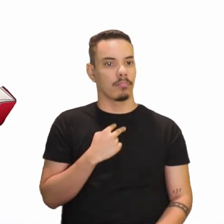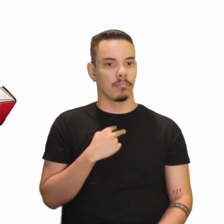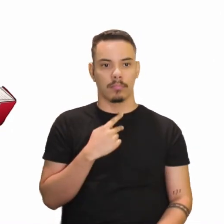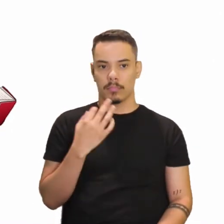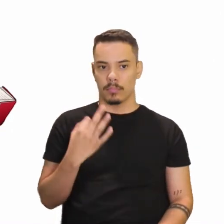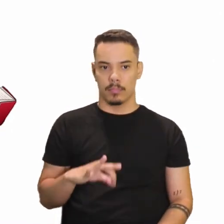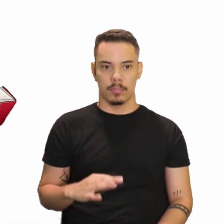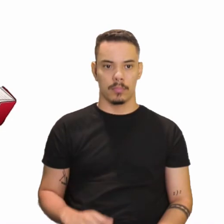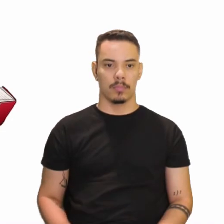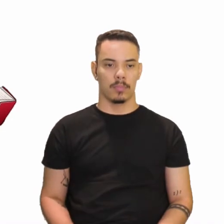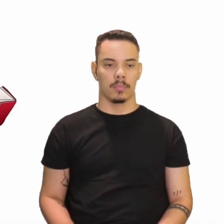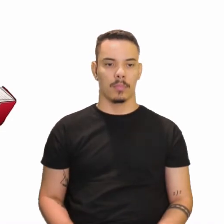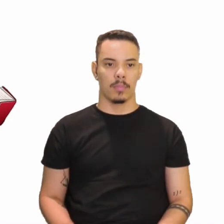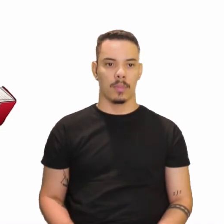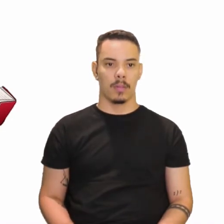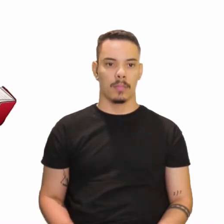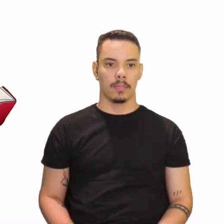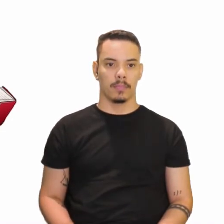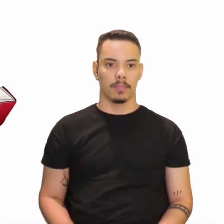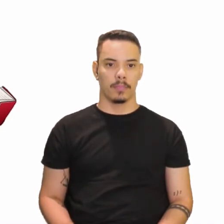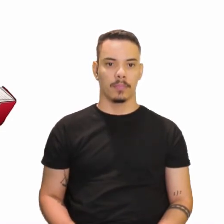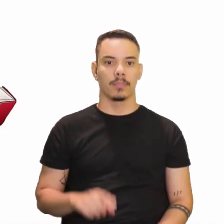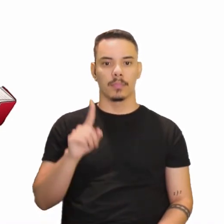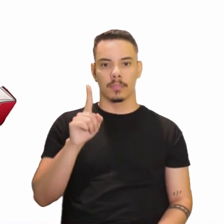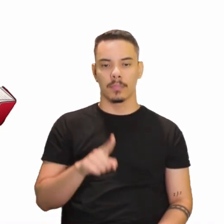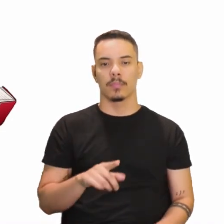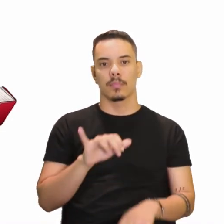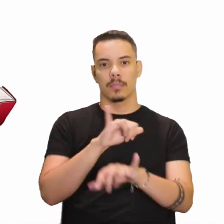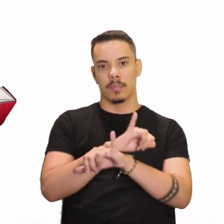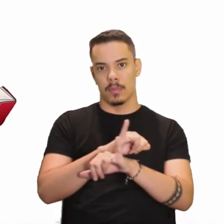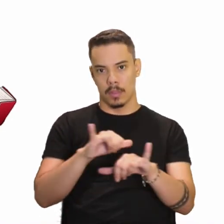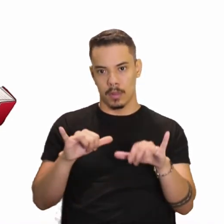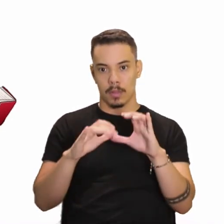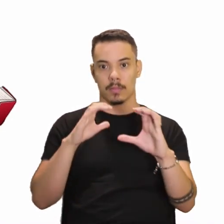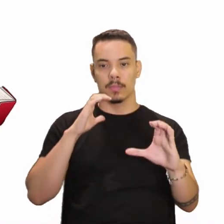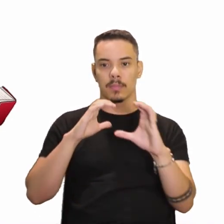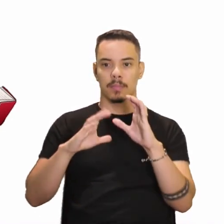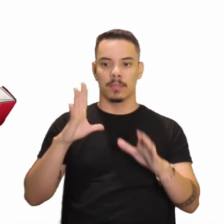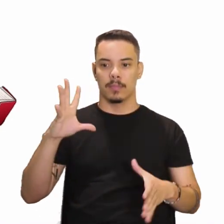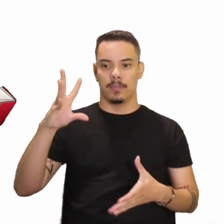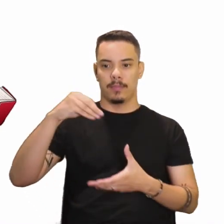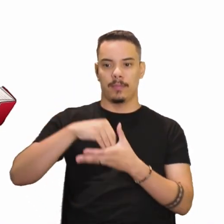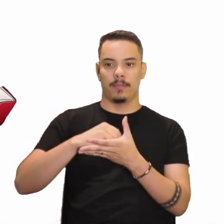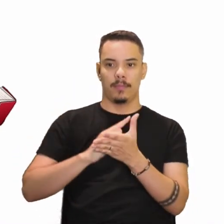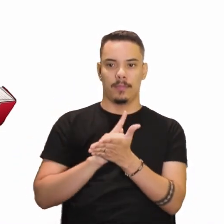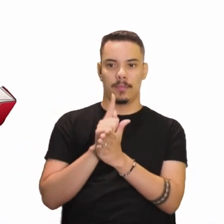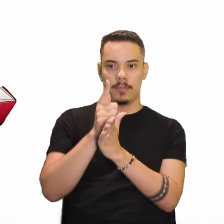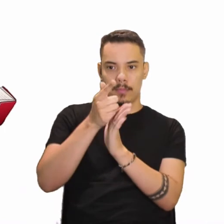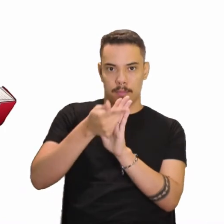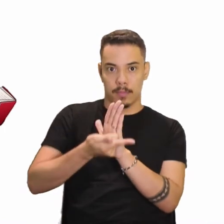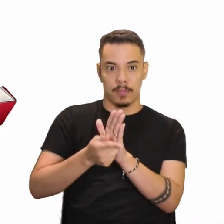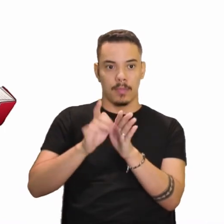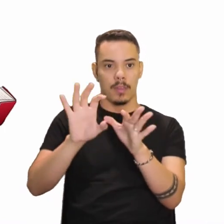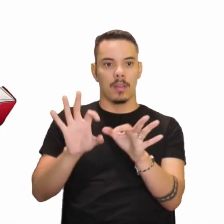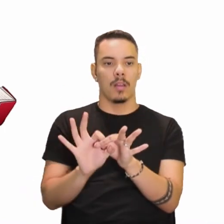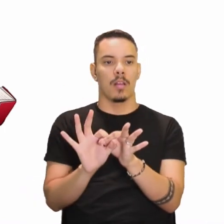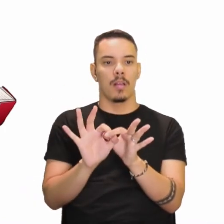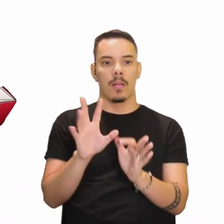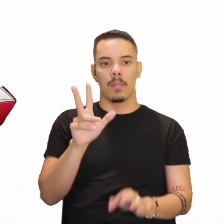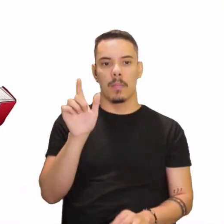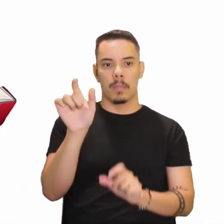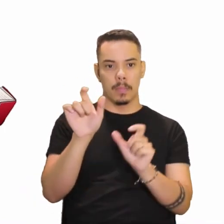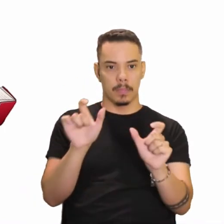letra a achar que são Poderosas veículos de comunicação constituindo o gênero que ali a força das palavras